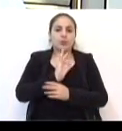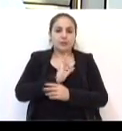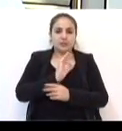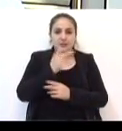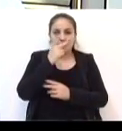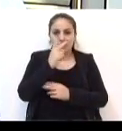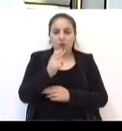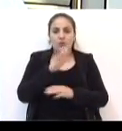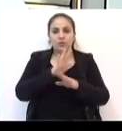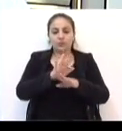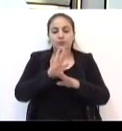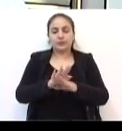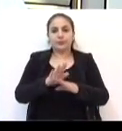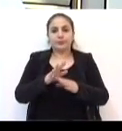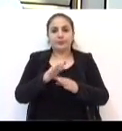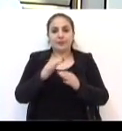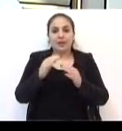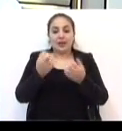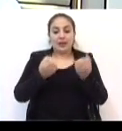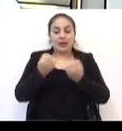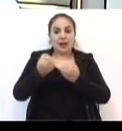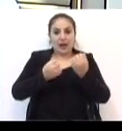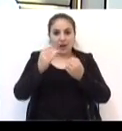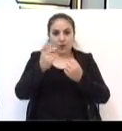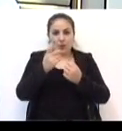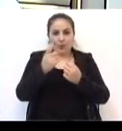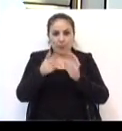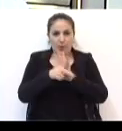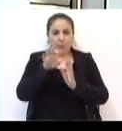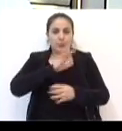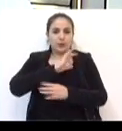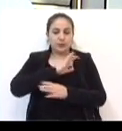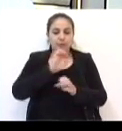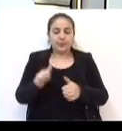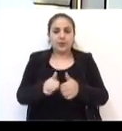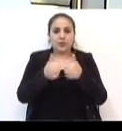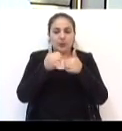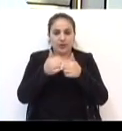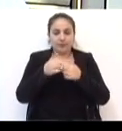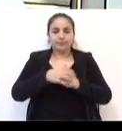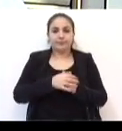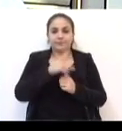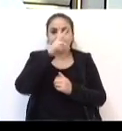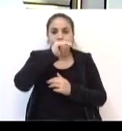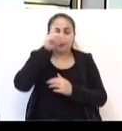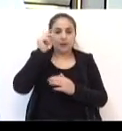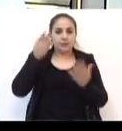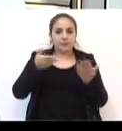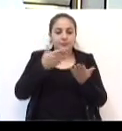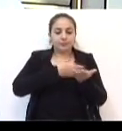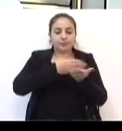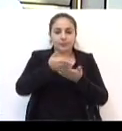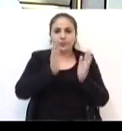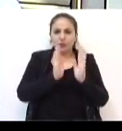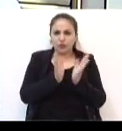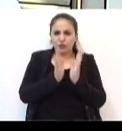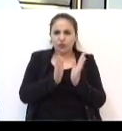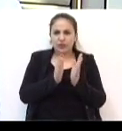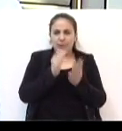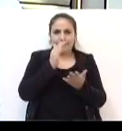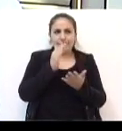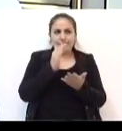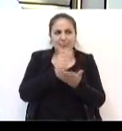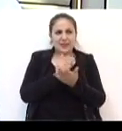como com a contribuição de viaturas para melhorar o policiamento na nossa cidade. O município agora iniciou já, a metade do